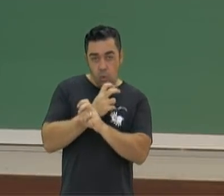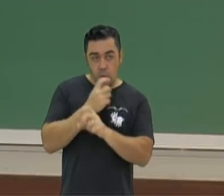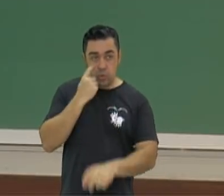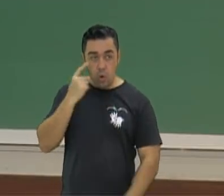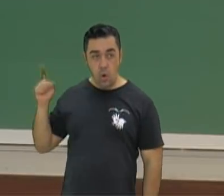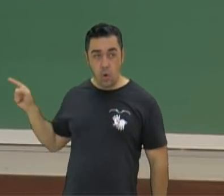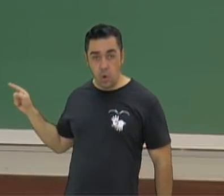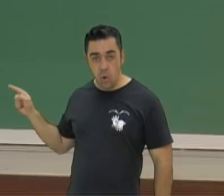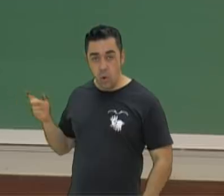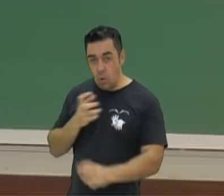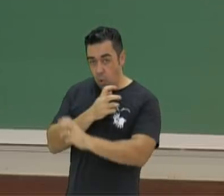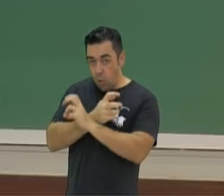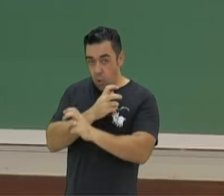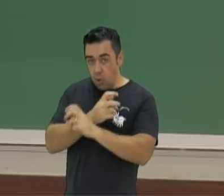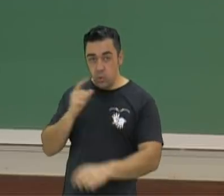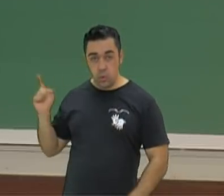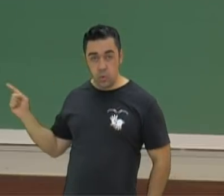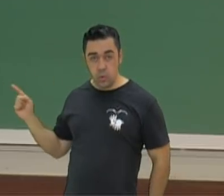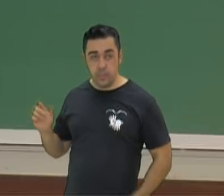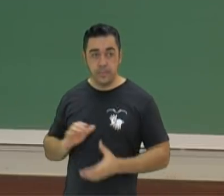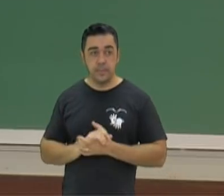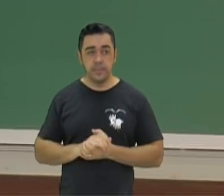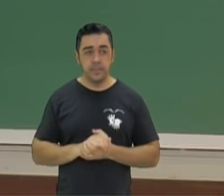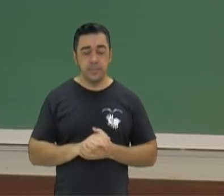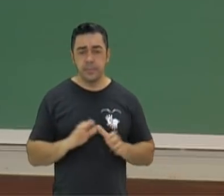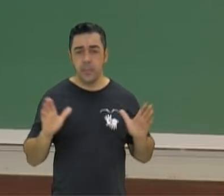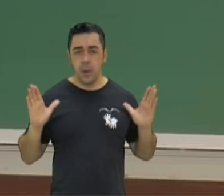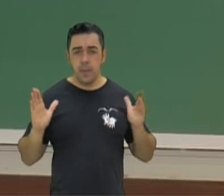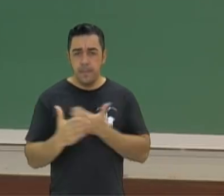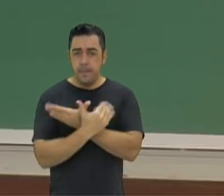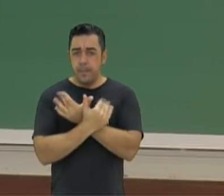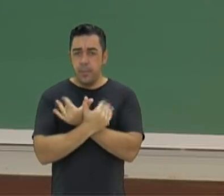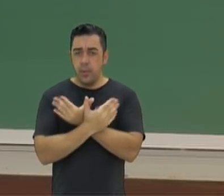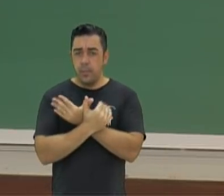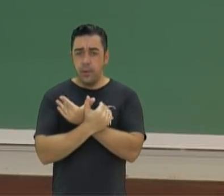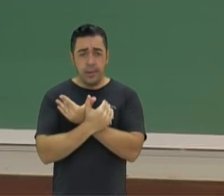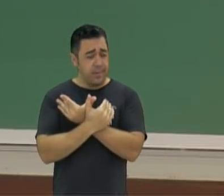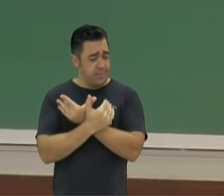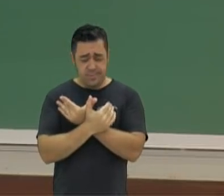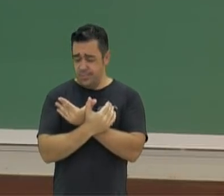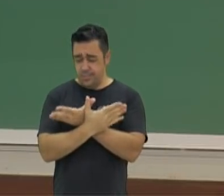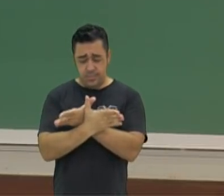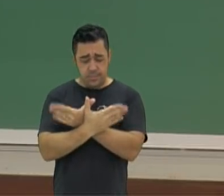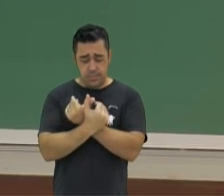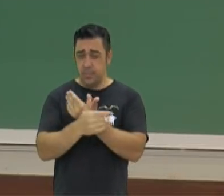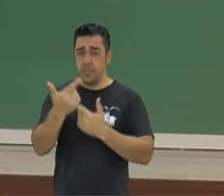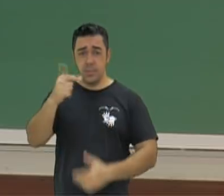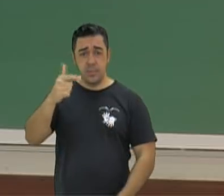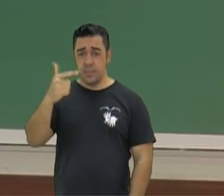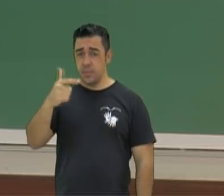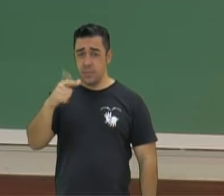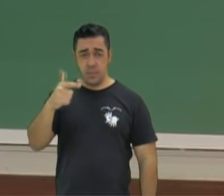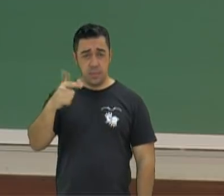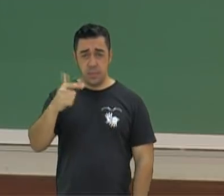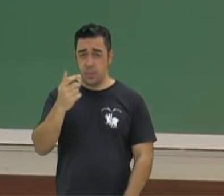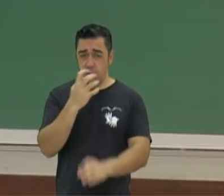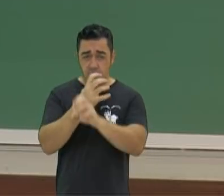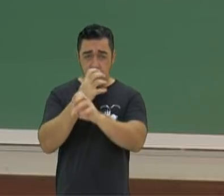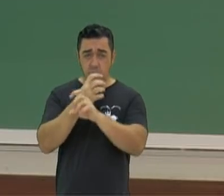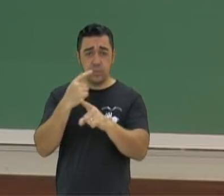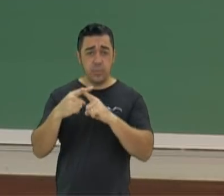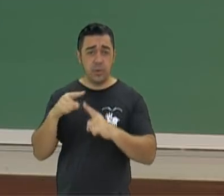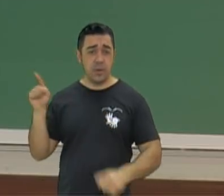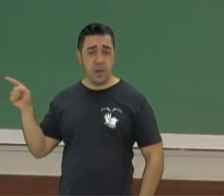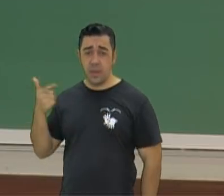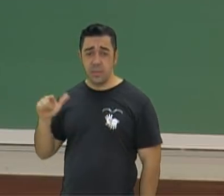ó. Ossos da asa do morcego. A asa da borboleta tem ossos? Não, pois ela é um invertebrado. Né? Então, tem a